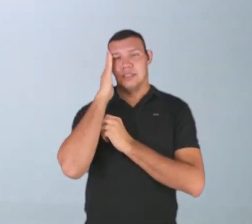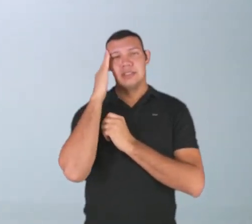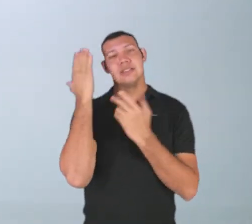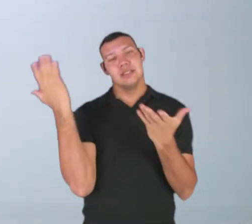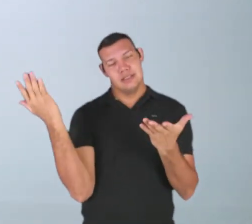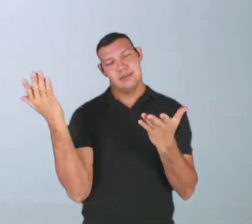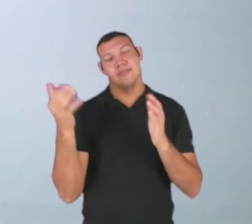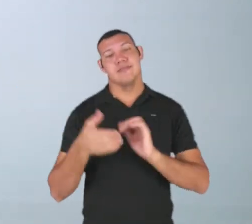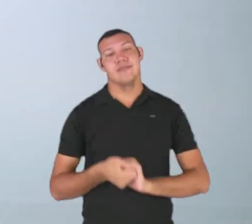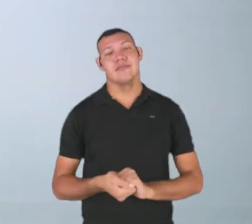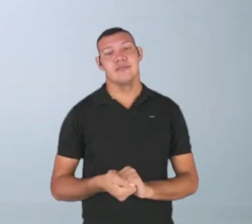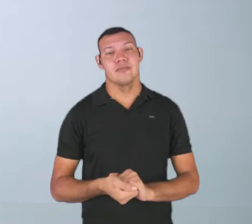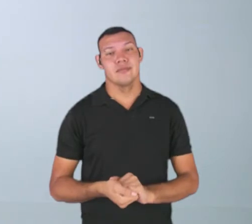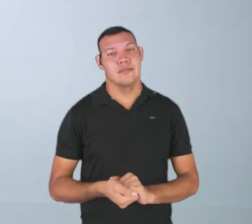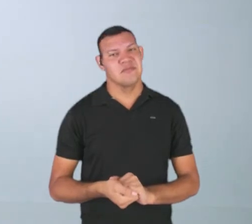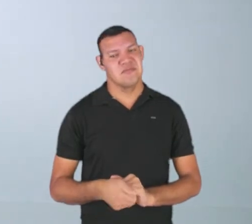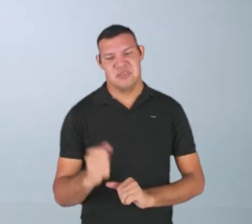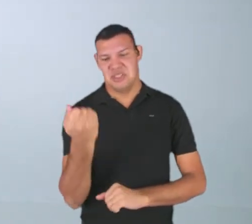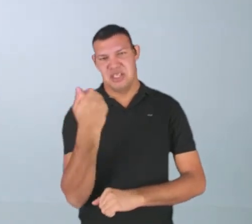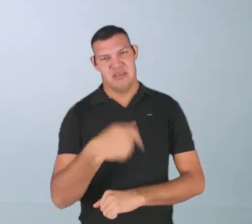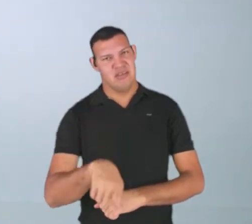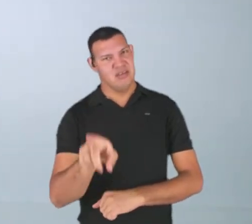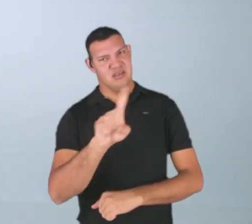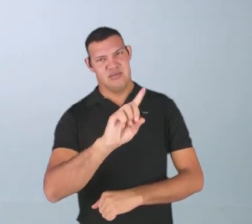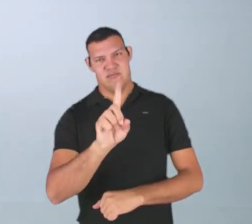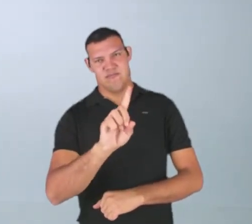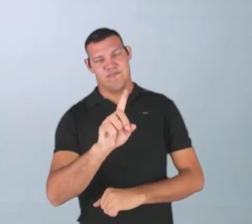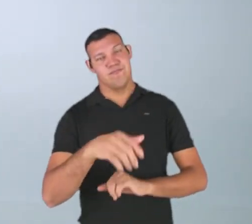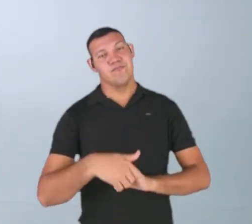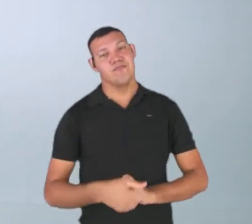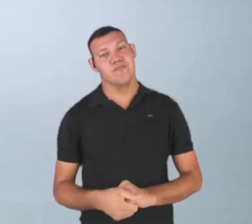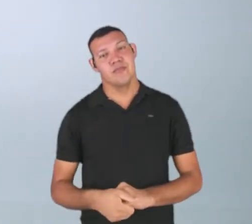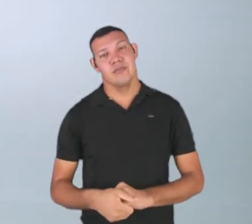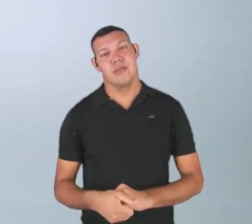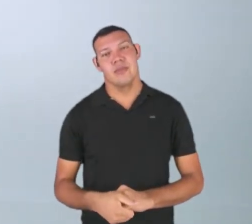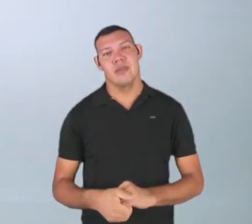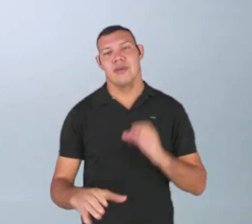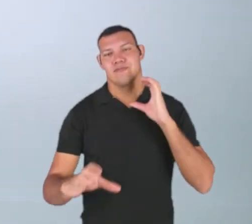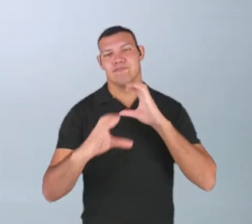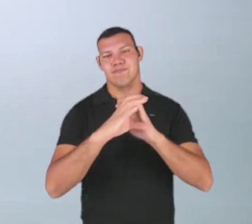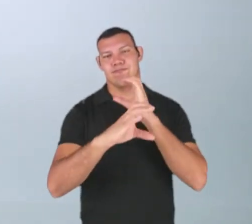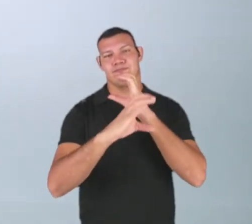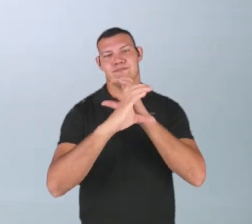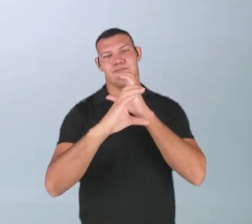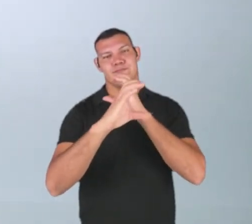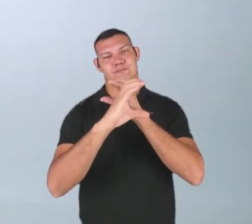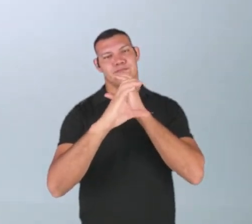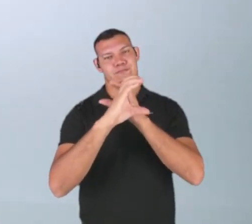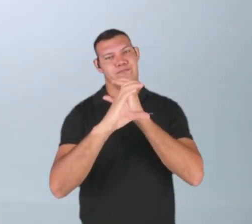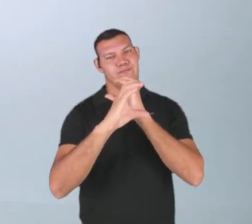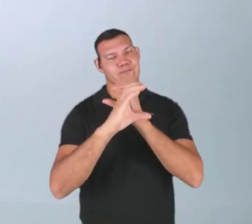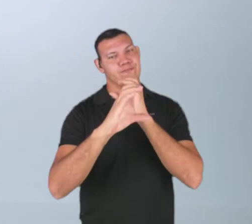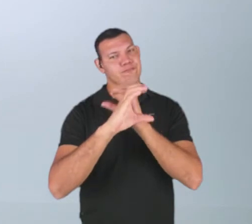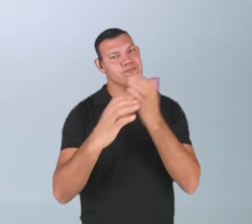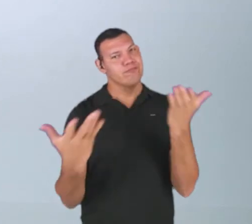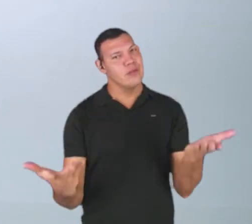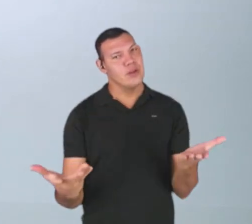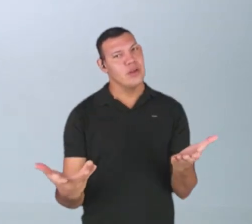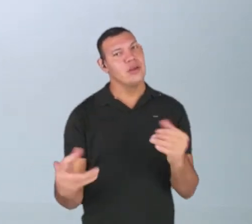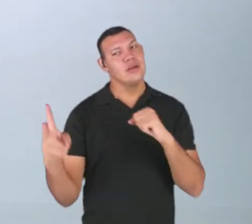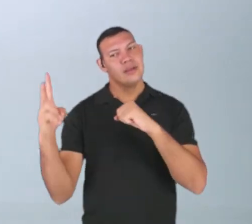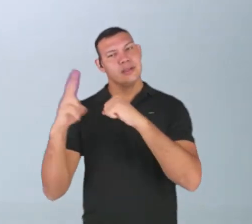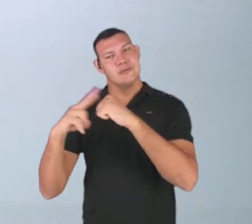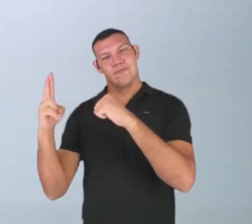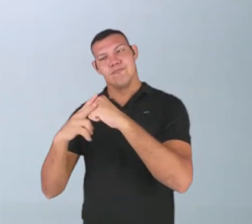pelo receptor. Se não houver interação, a comunicação não foi estabelecida. A linguagem não